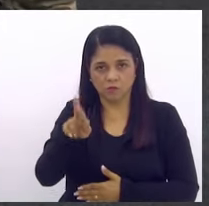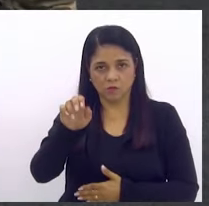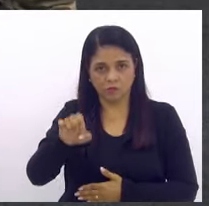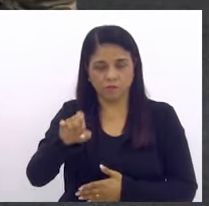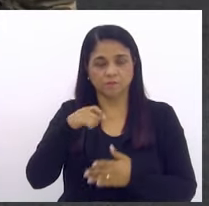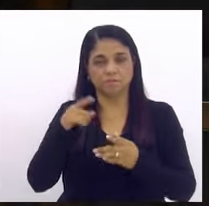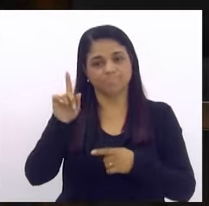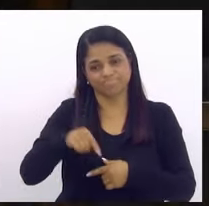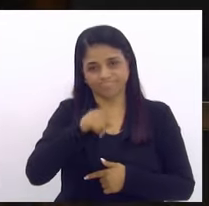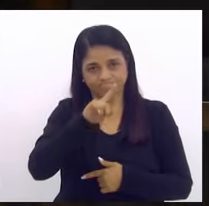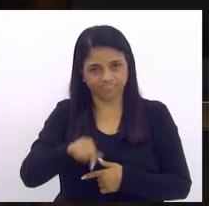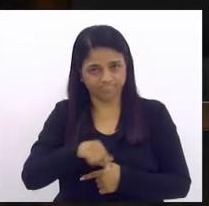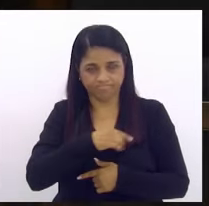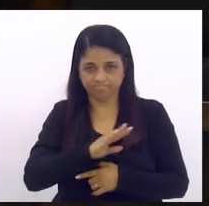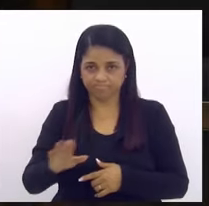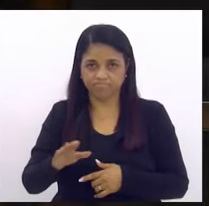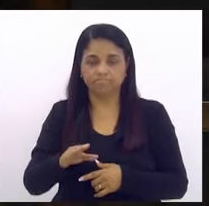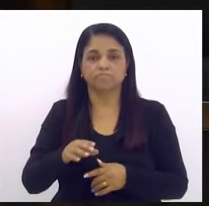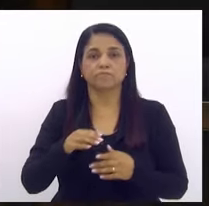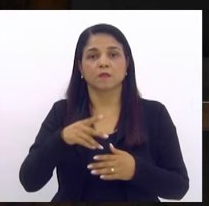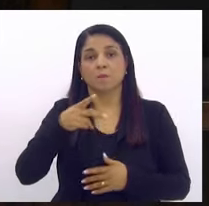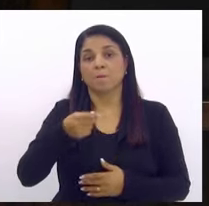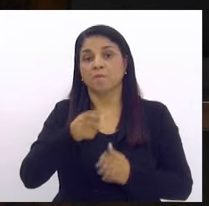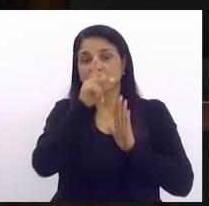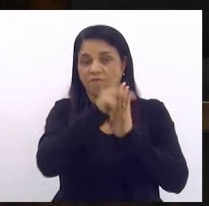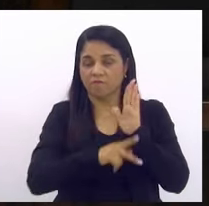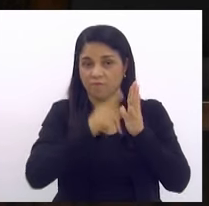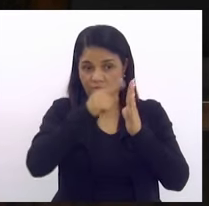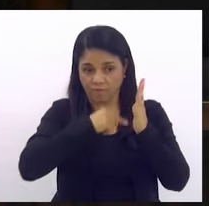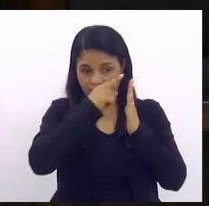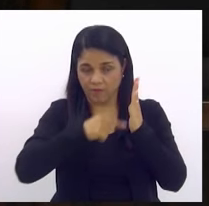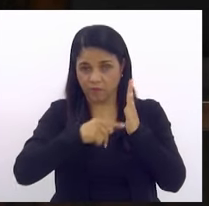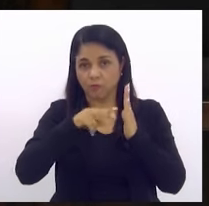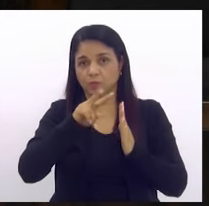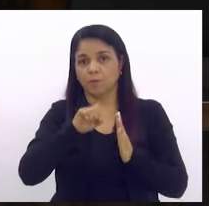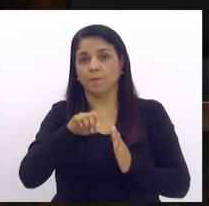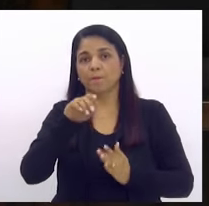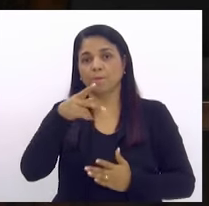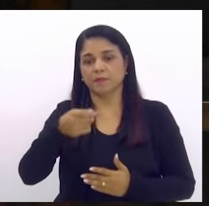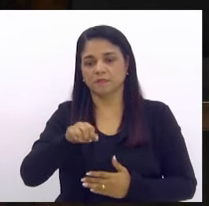presidente. Veto parcial aposto ao projeto de lei número